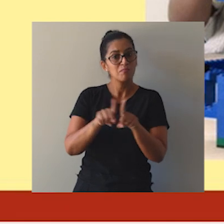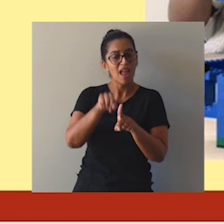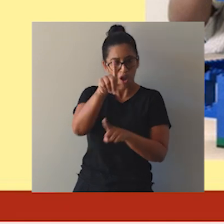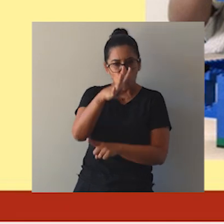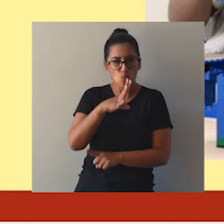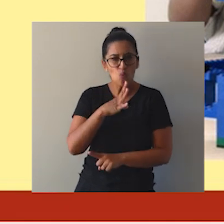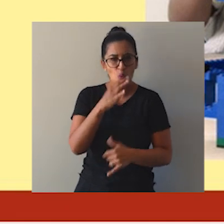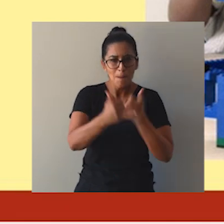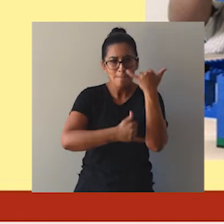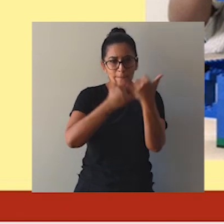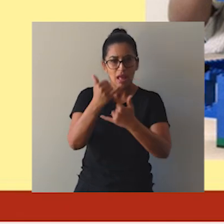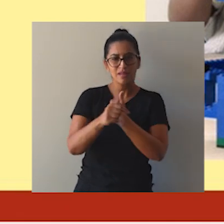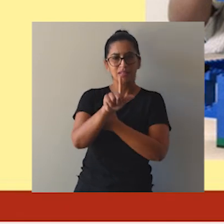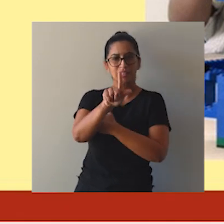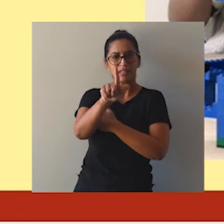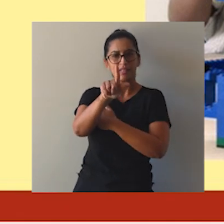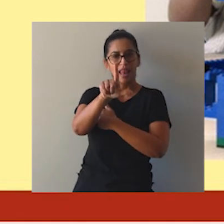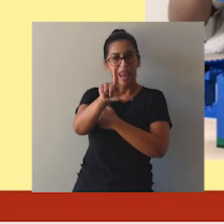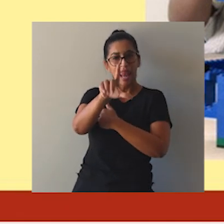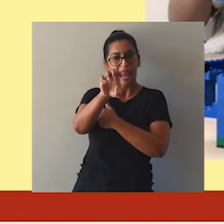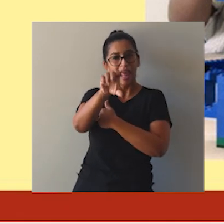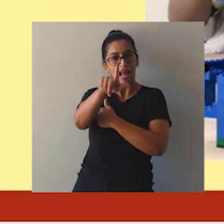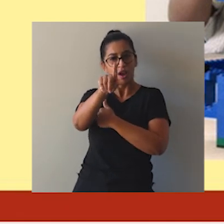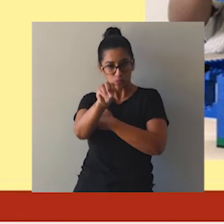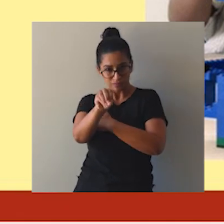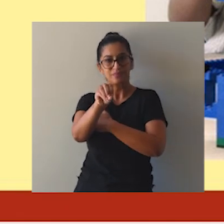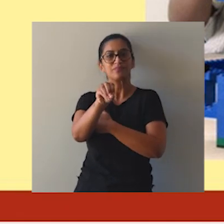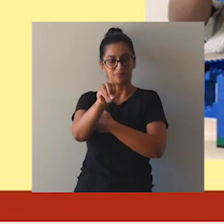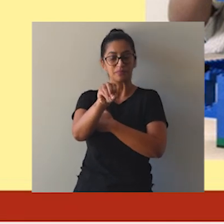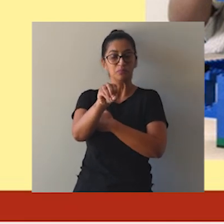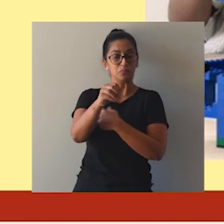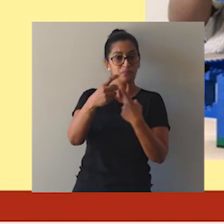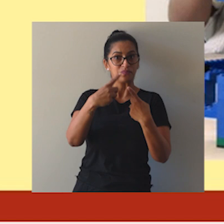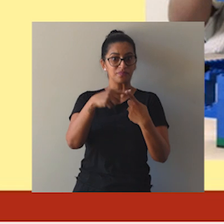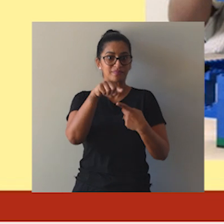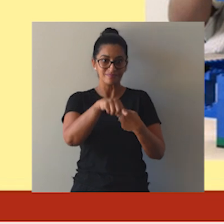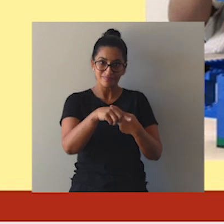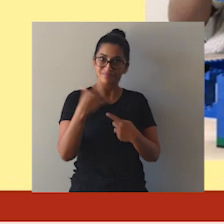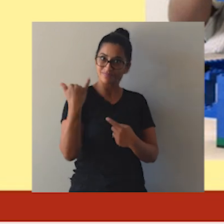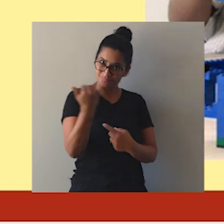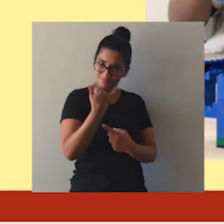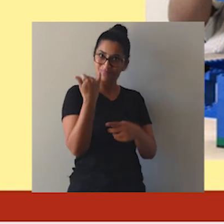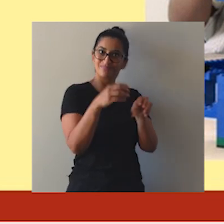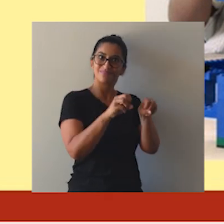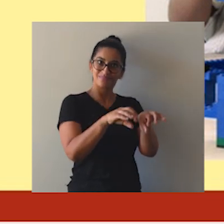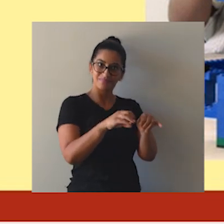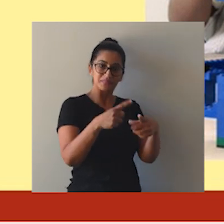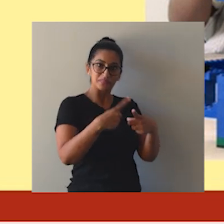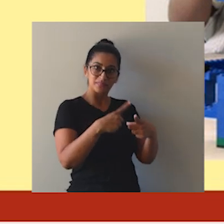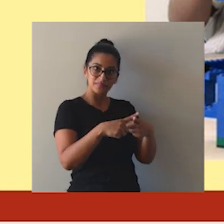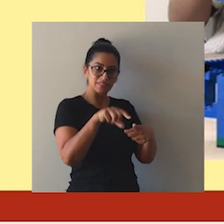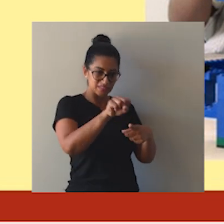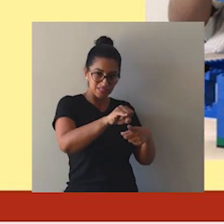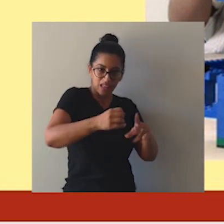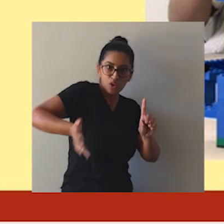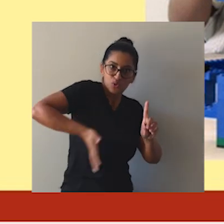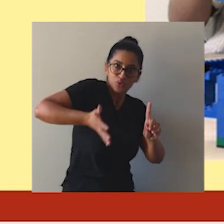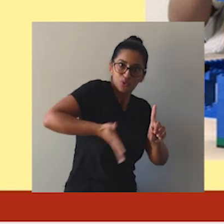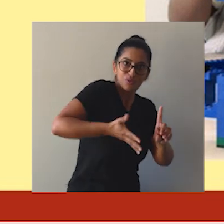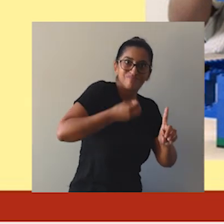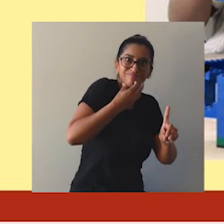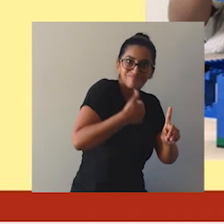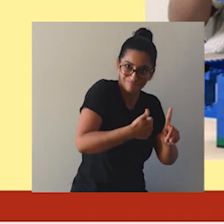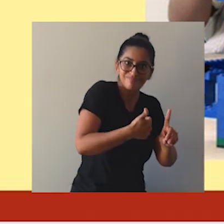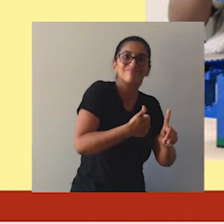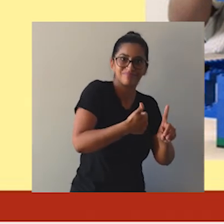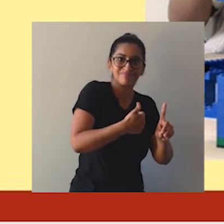Esse é o Lego, né, que a professora Vânia já explicou. Quando a criança é bem estimulada, já pode ser trabalhado o Lego menor. Você